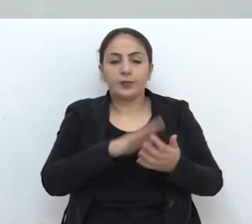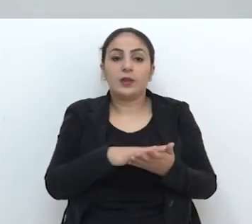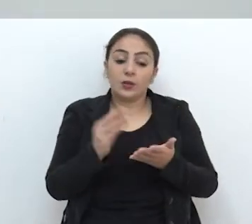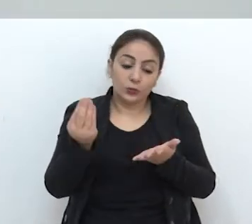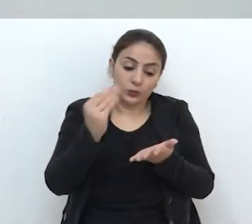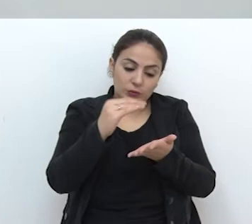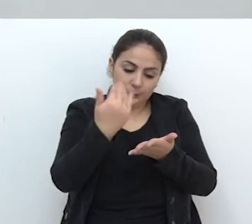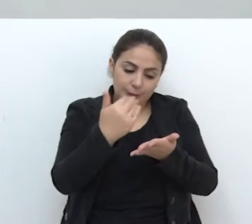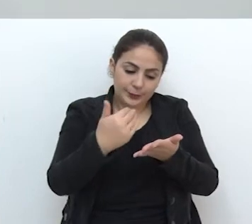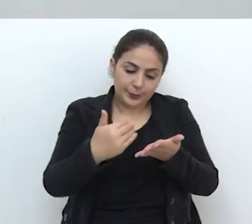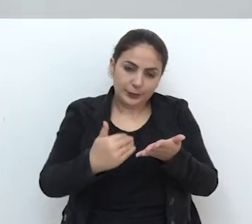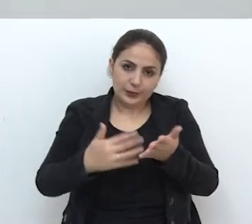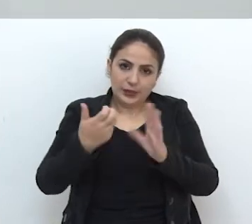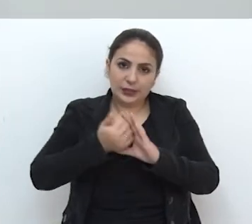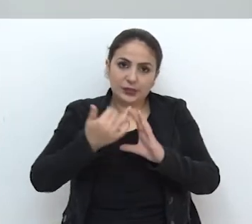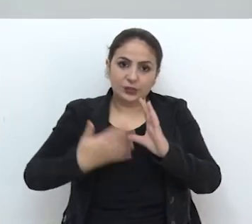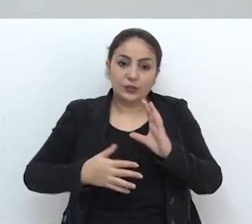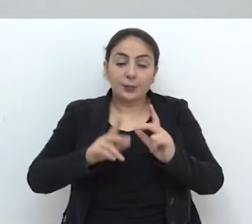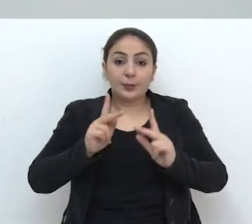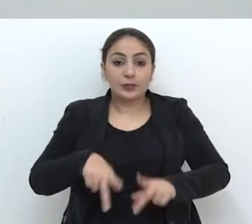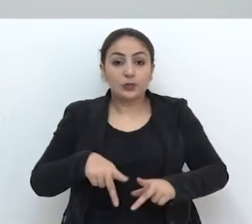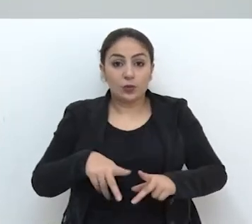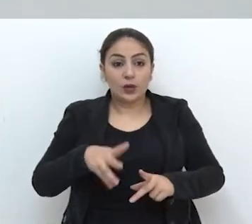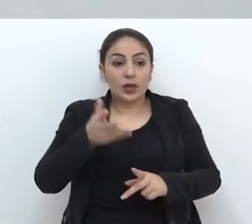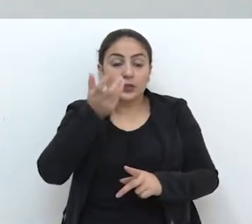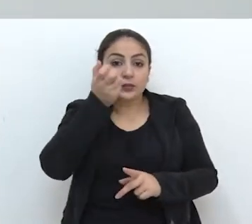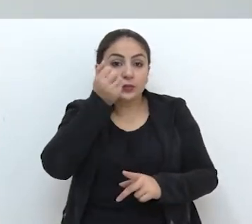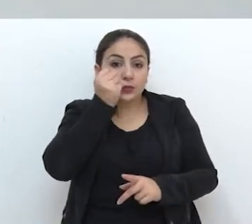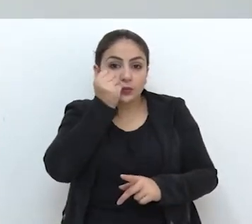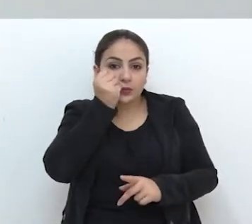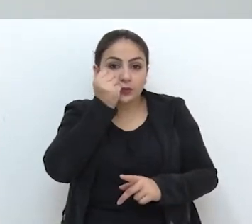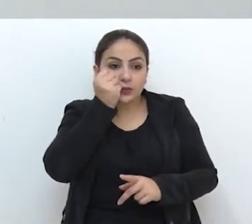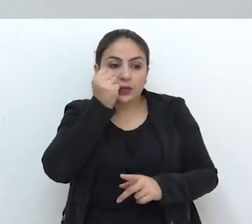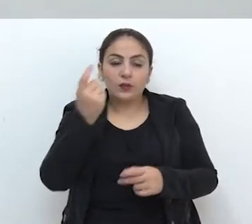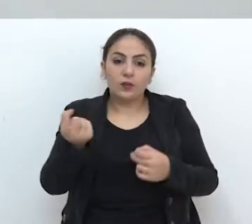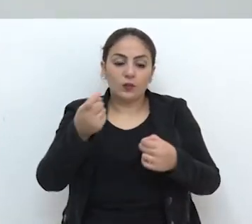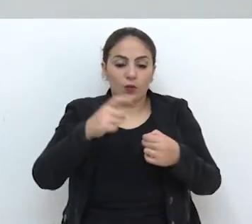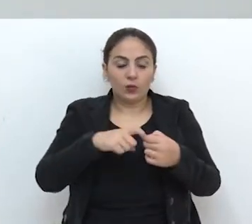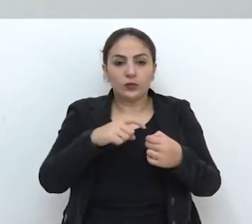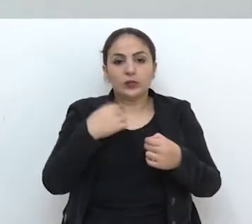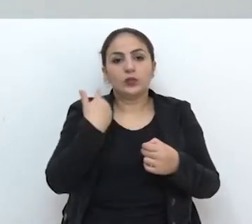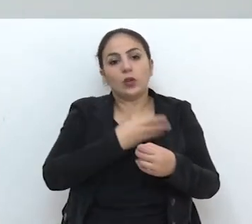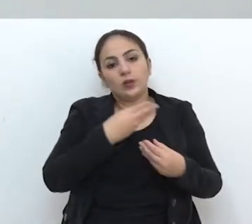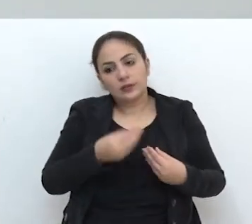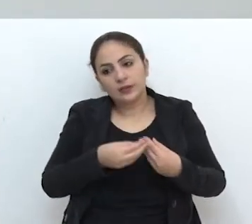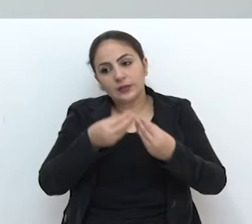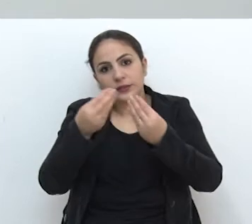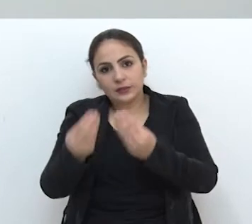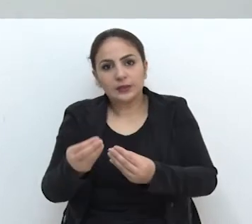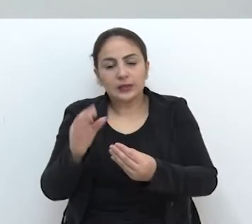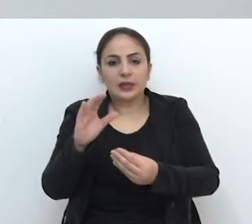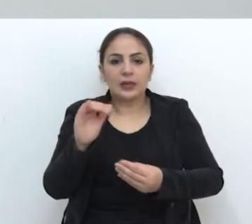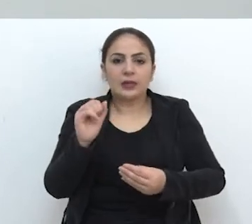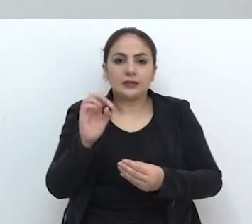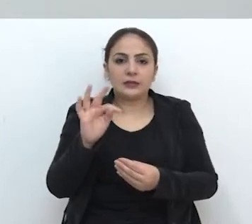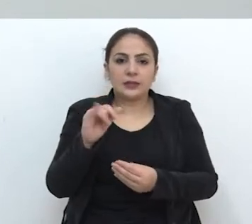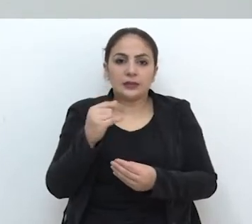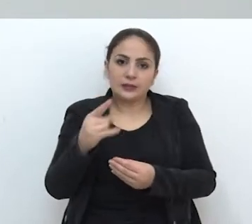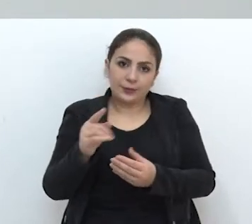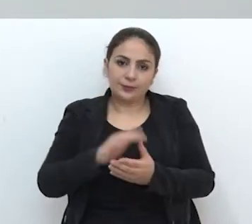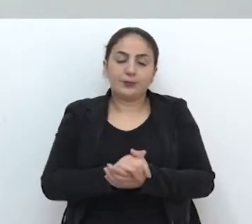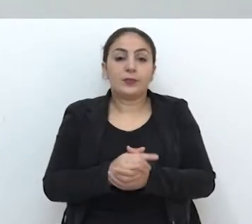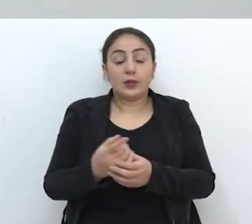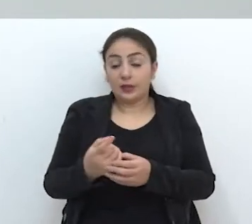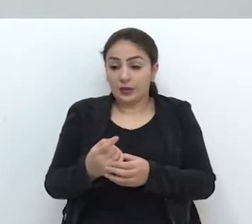ali é colocado as características do animal para que o adotante nos retorne e assim a gente encaminha para castração. Mas